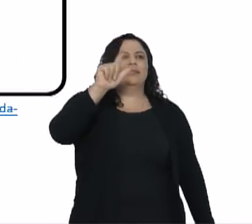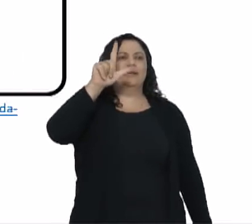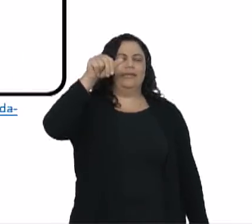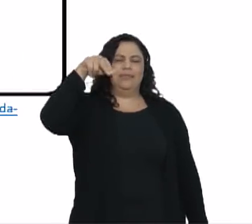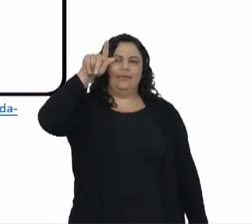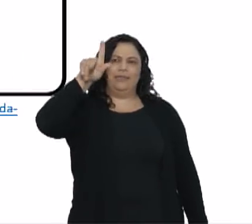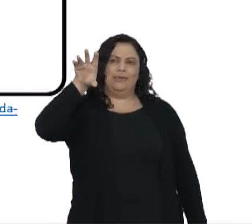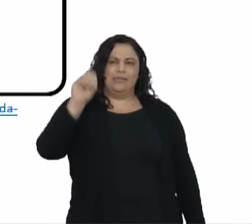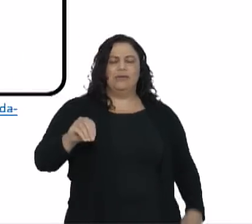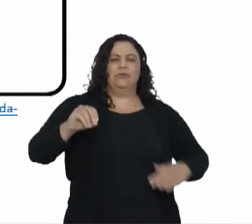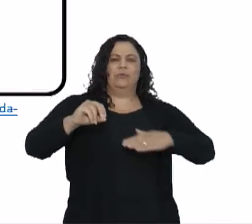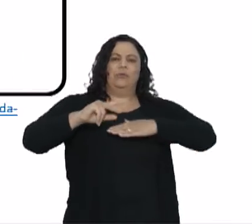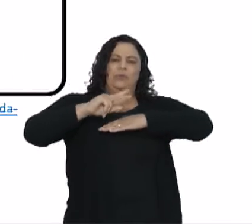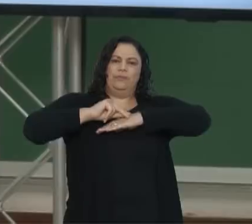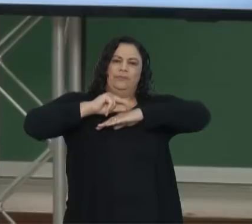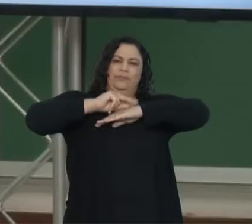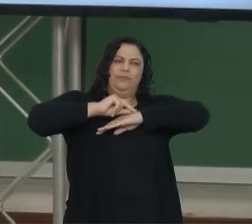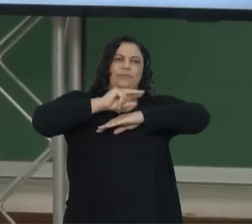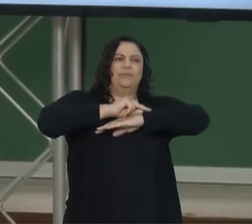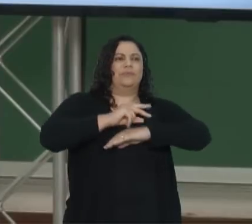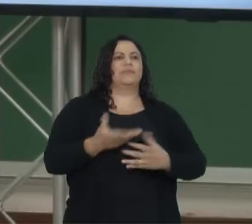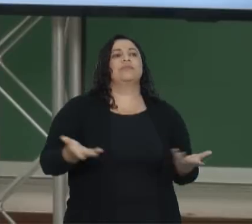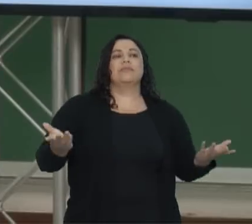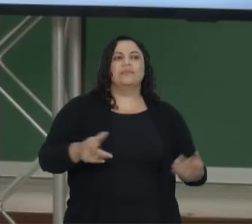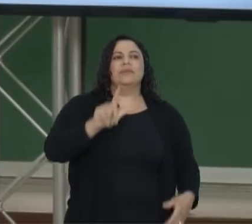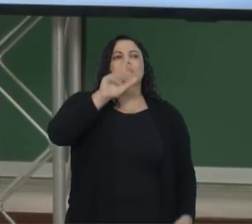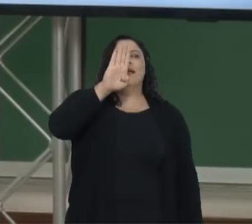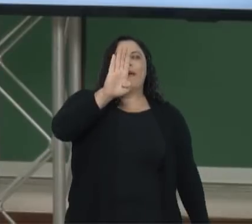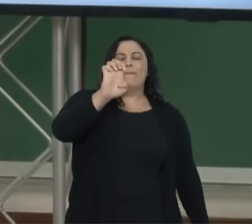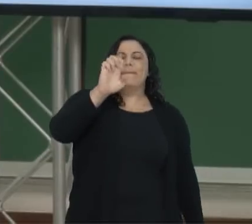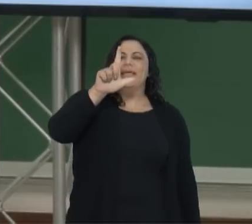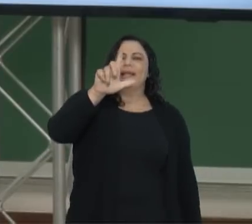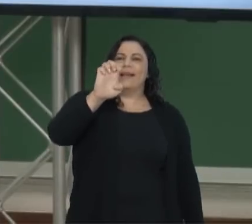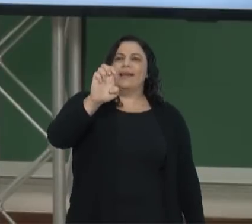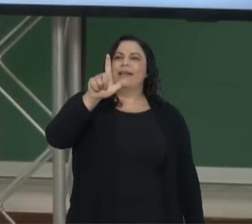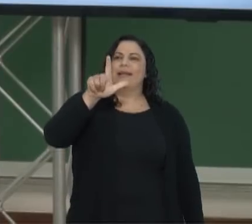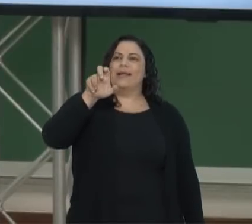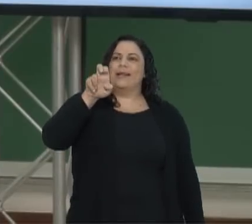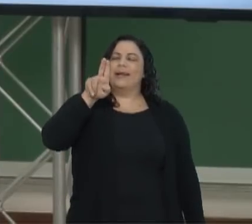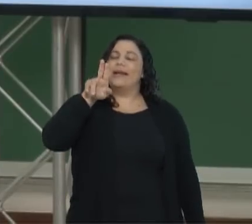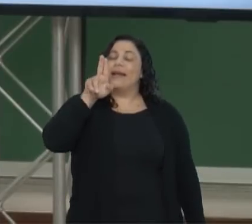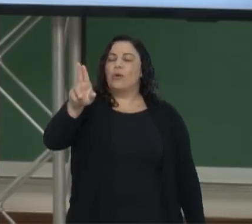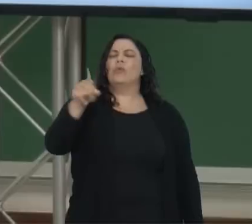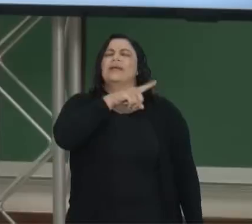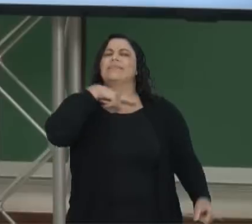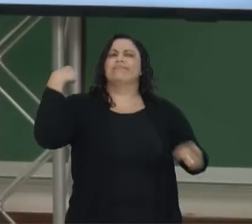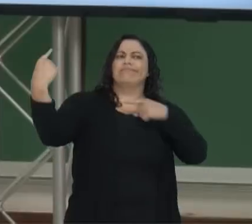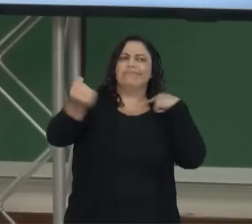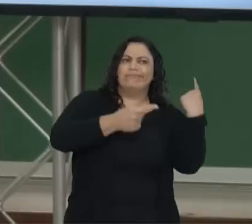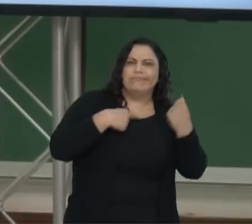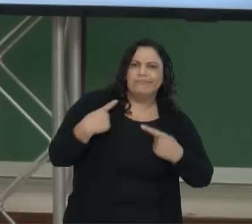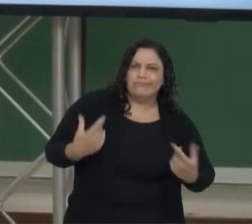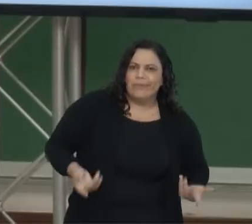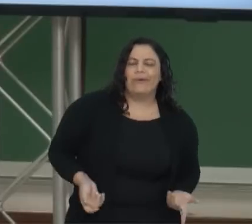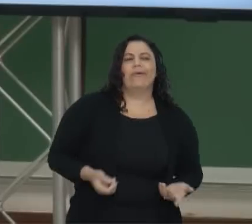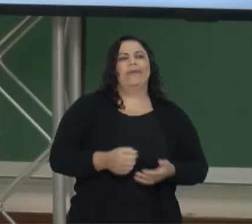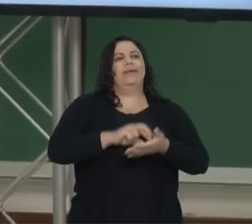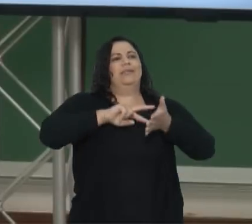é morrer, então, foi para o beleléu. Então, são exemplos de palavras de origem